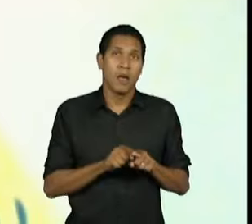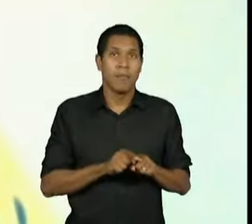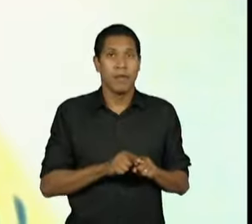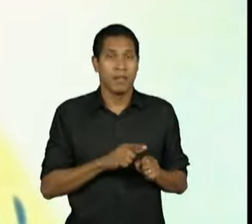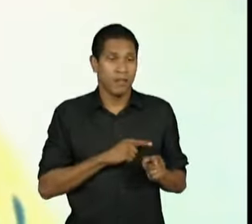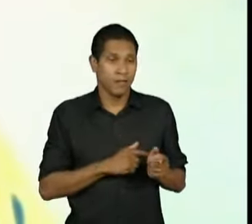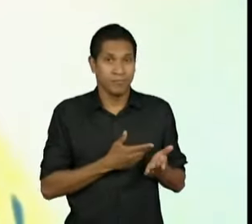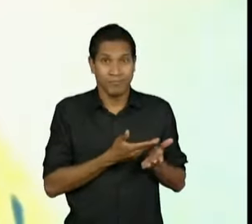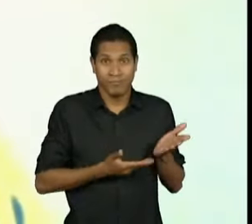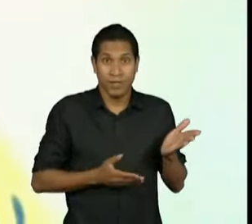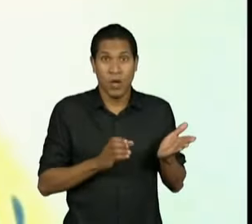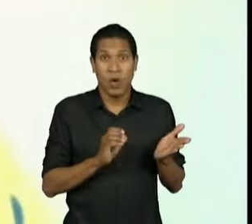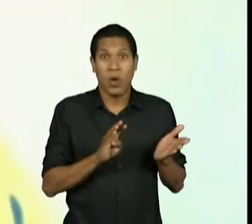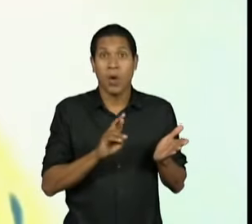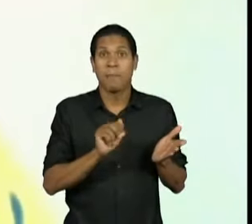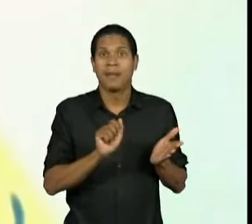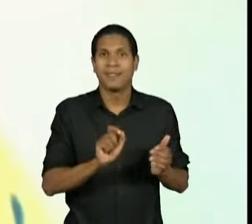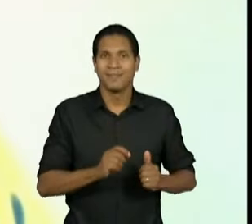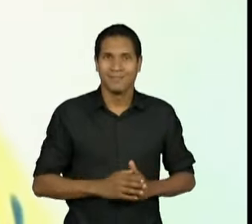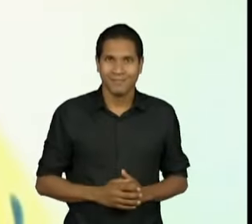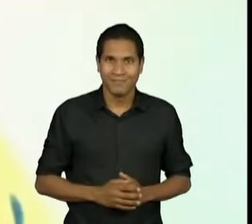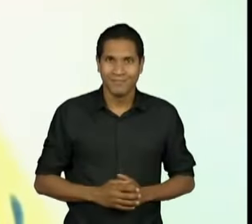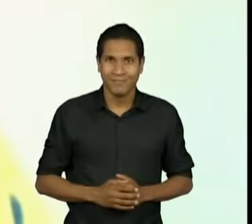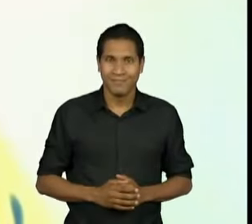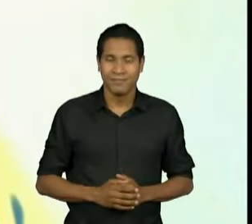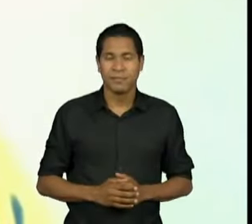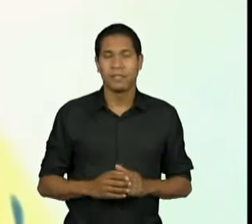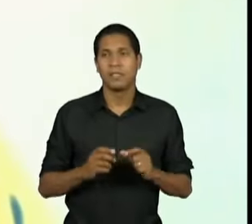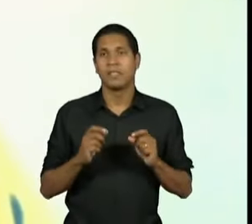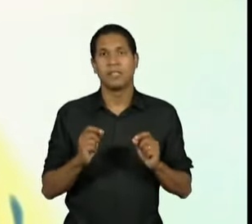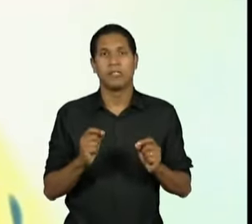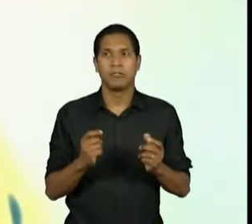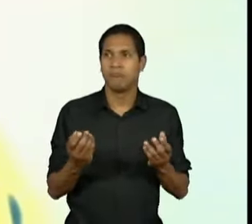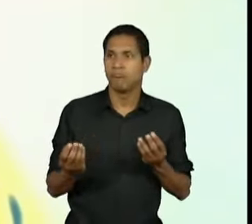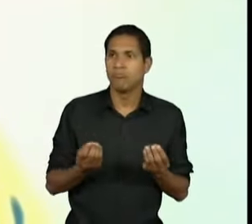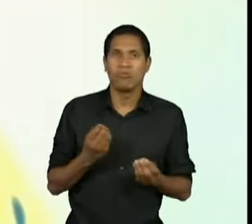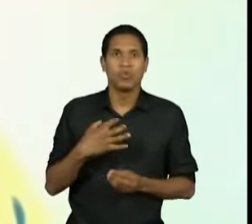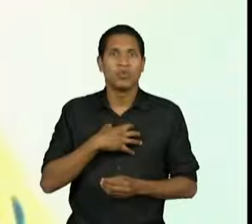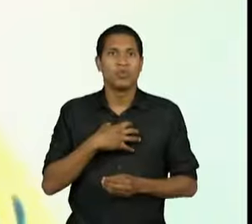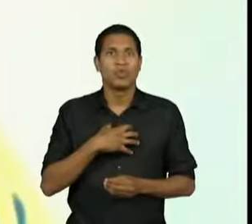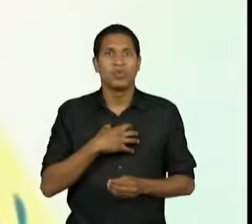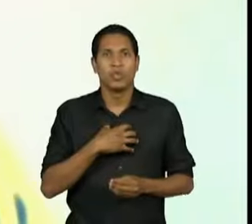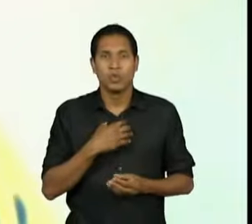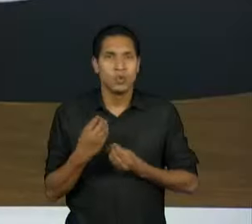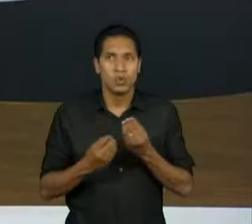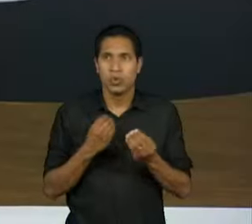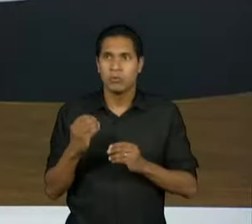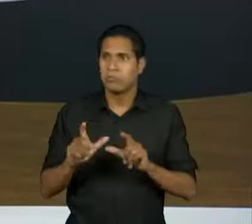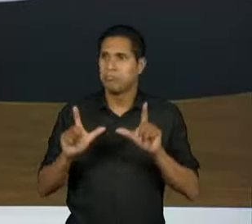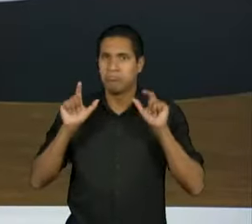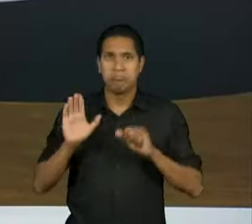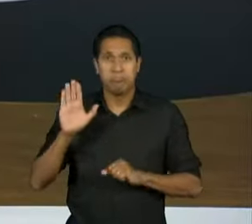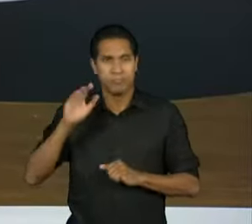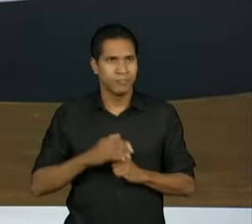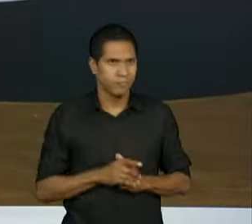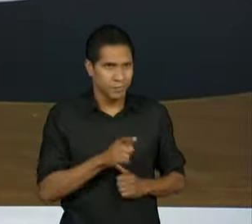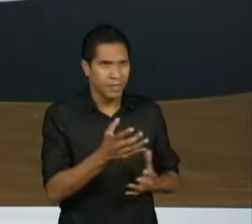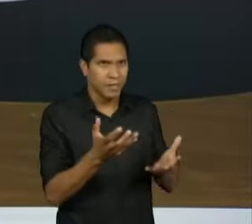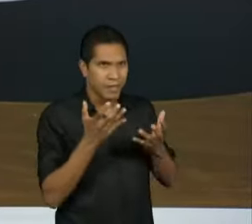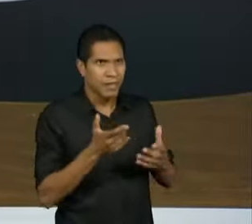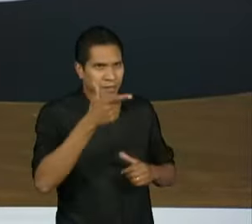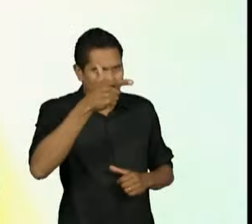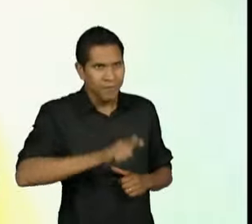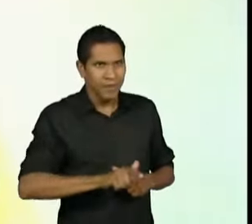ser a obra. Fora disso, eu não vejo outra maneira de se candidatar. Você pensa em se candidatar